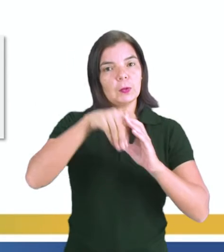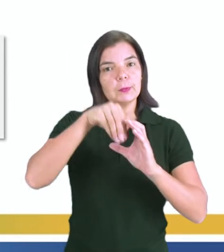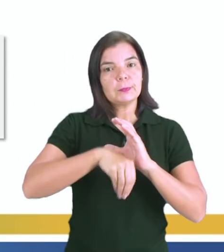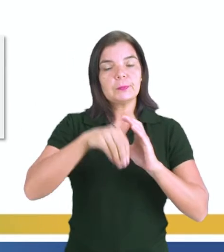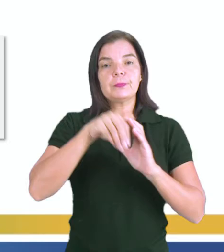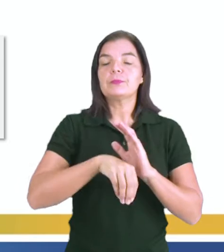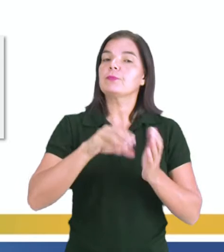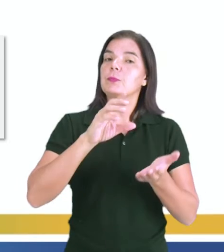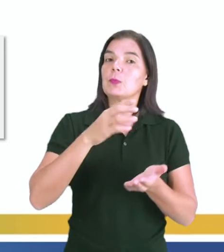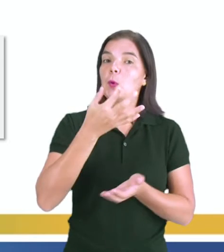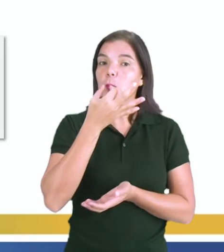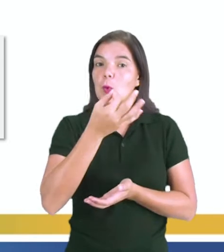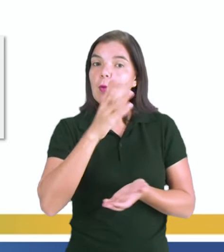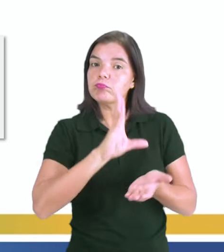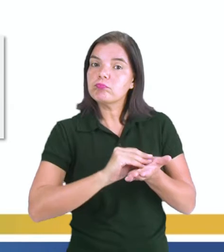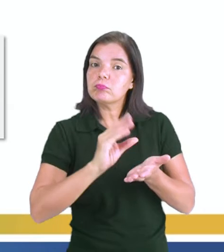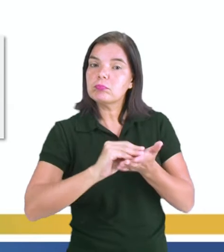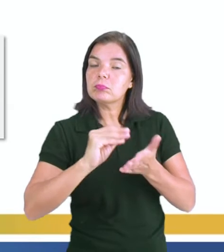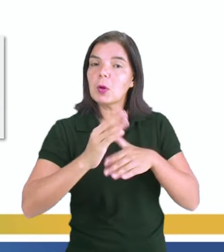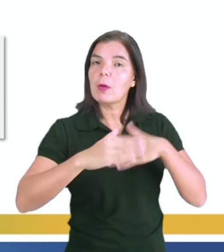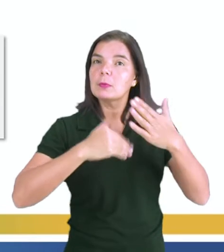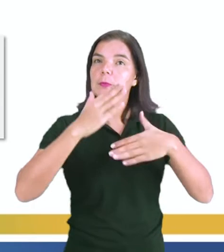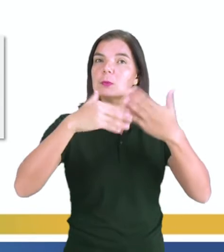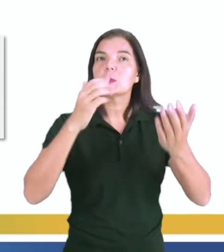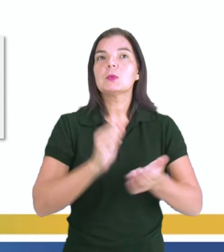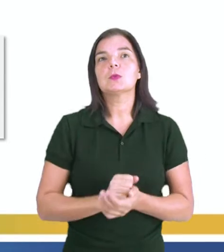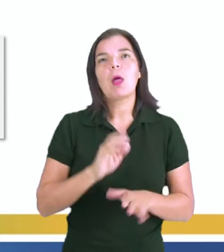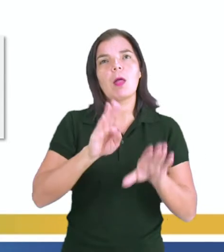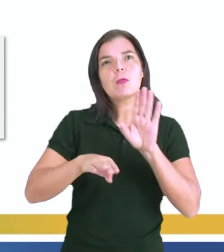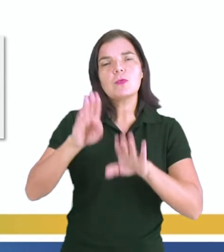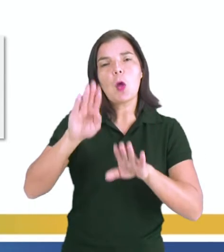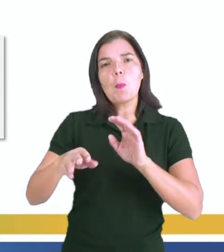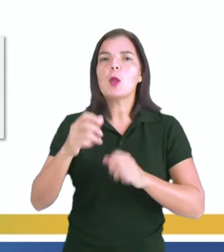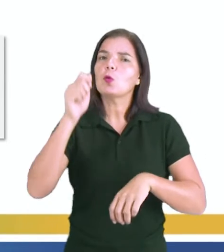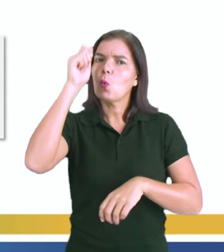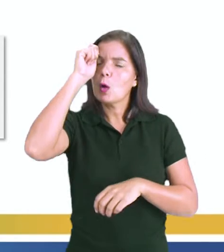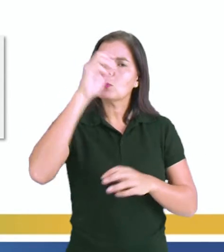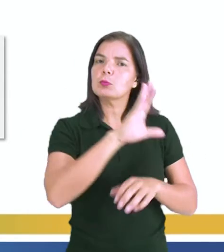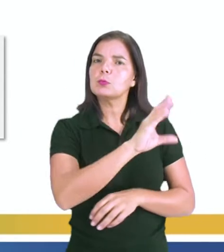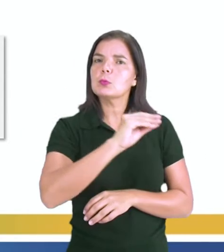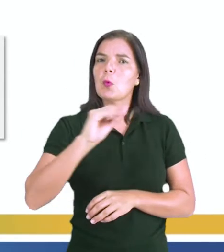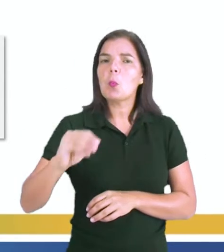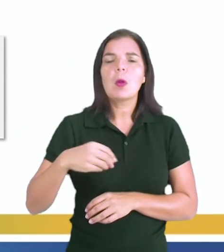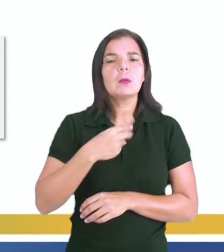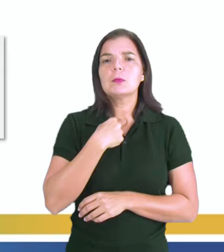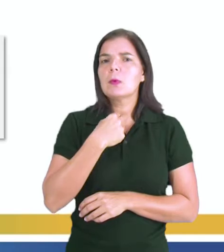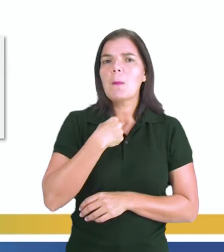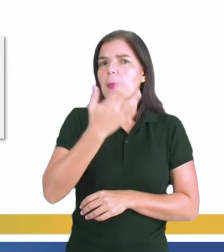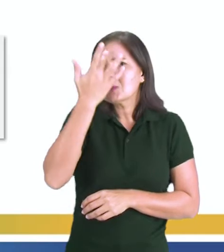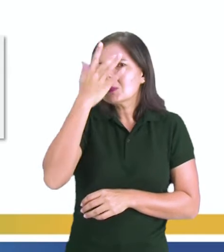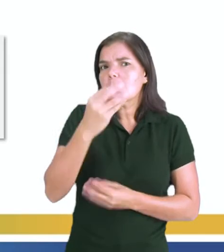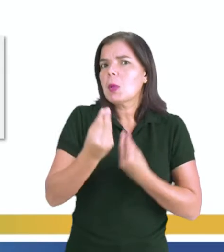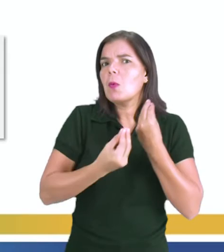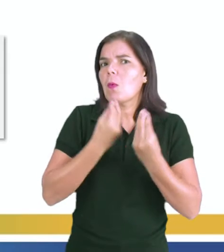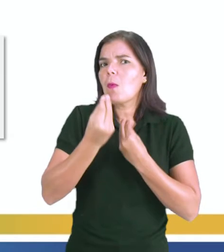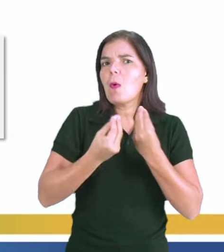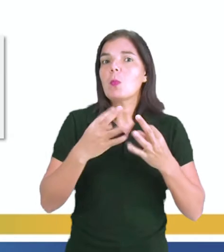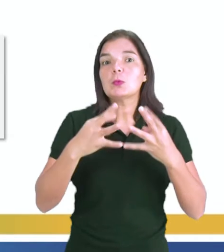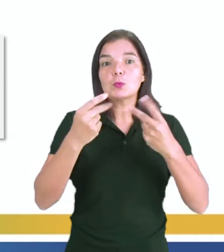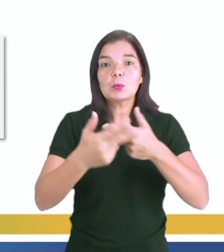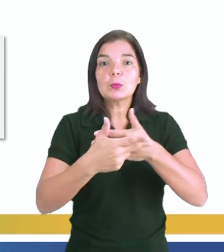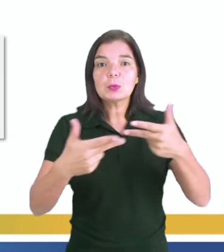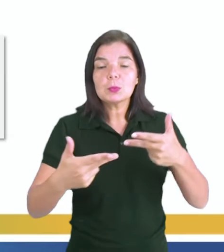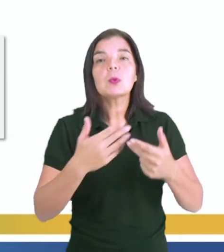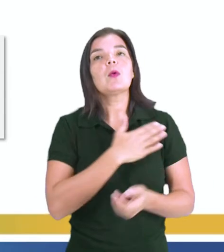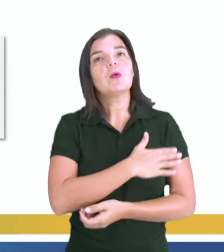da estrutura do artigo de opinião, nesse desenvolvimento, tá? De acordo com o autor, os adolescentes não têm condições de saber, dentre todas as